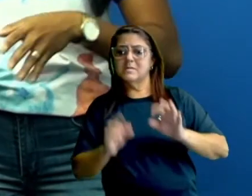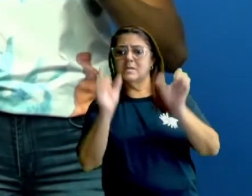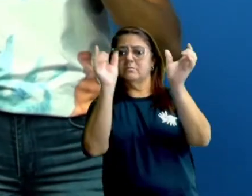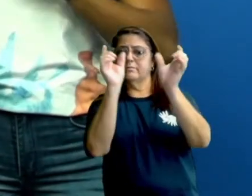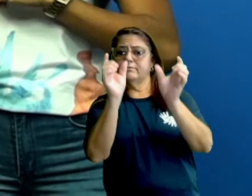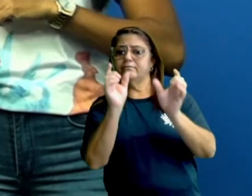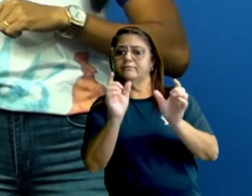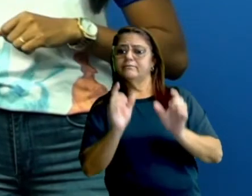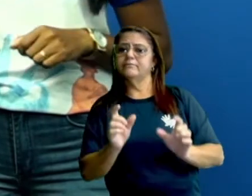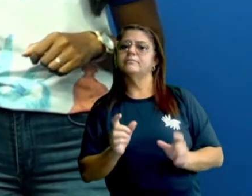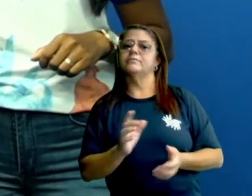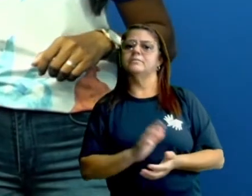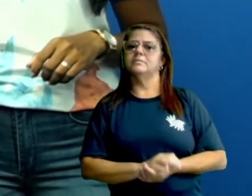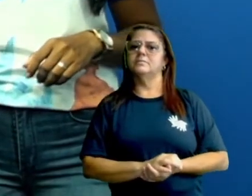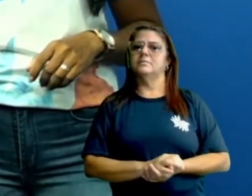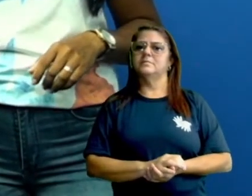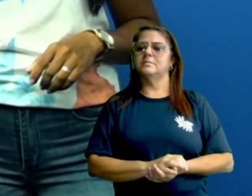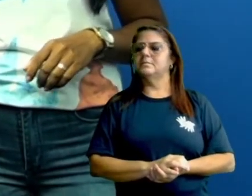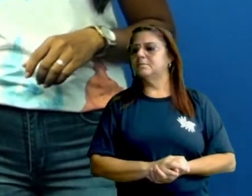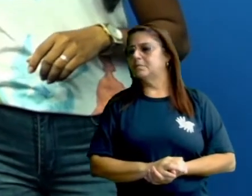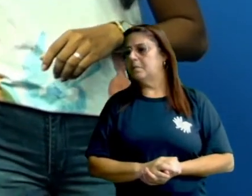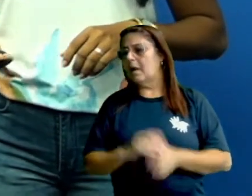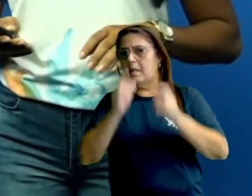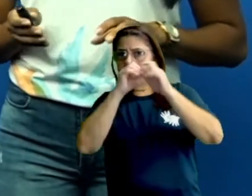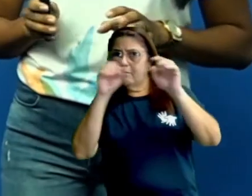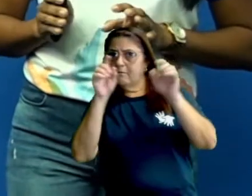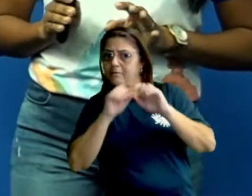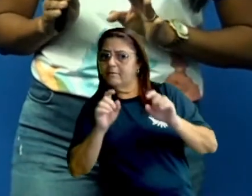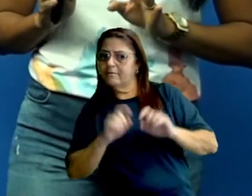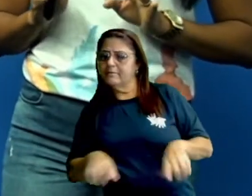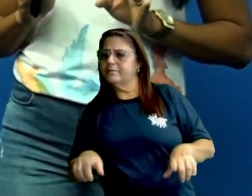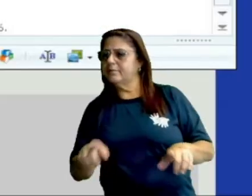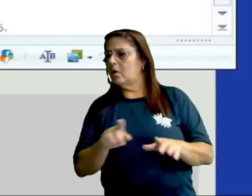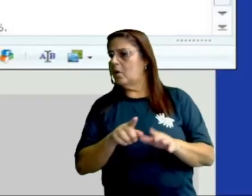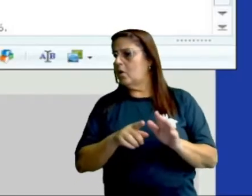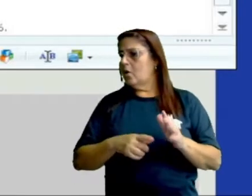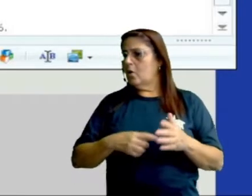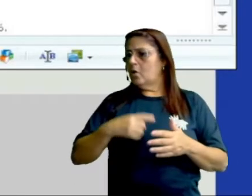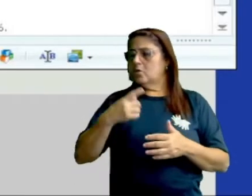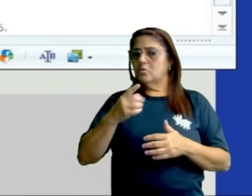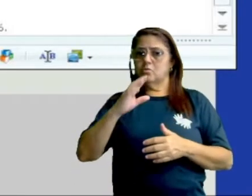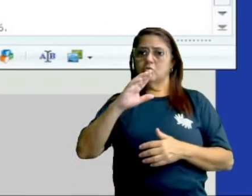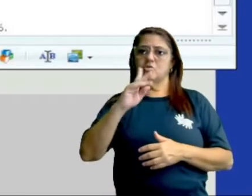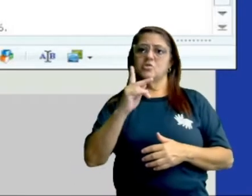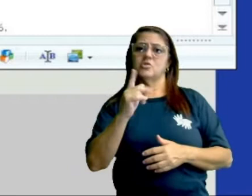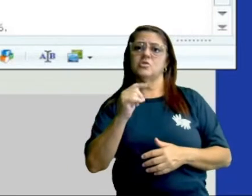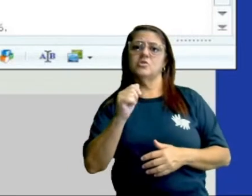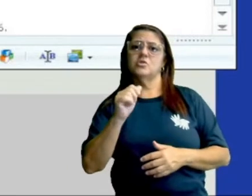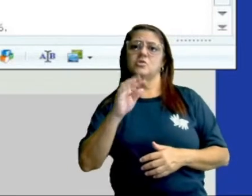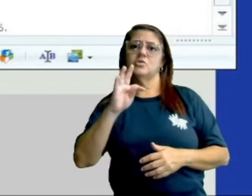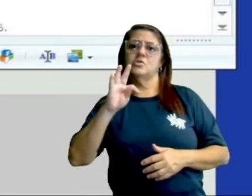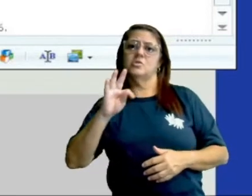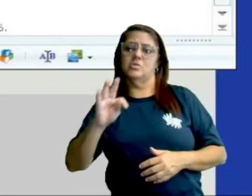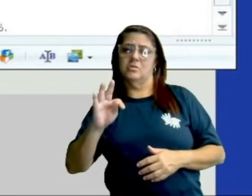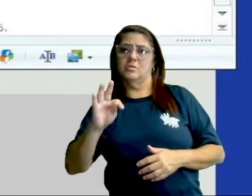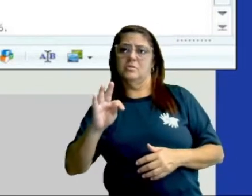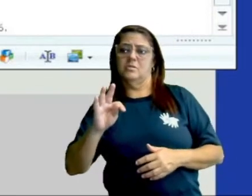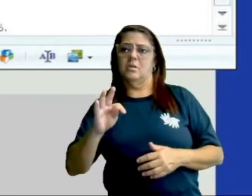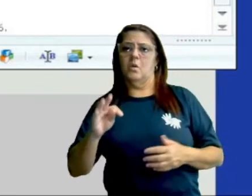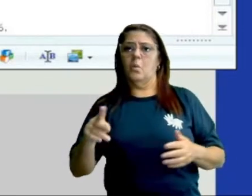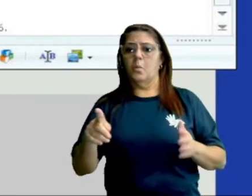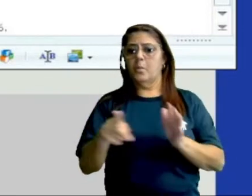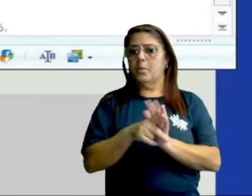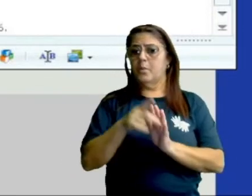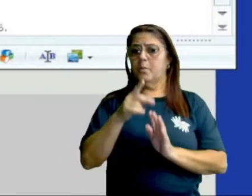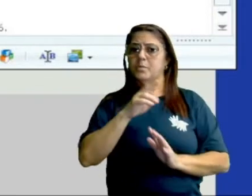ponto. Então, vamos saber um pouco mais? Bom, começando por ele, chamado de chat. Então, como o